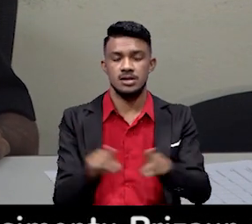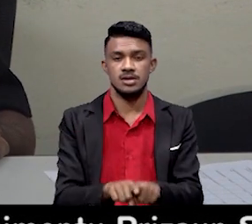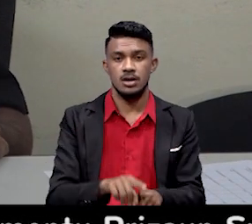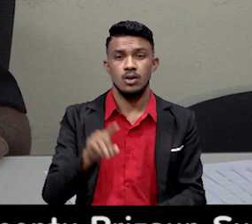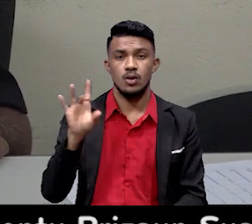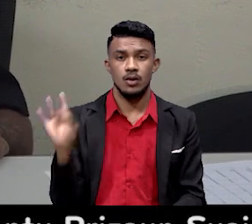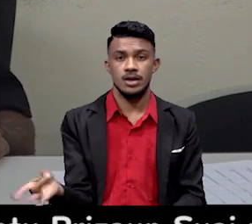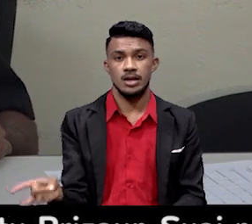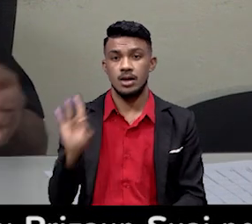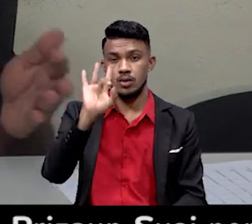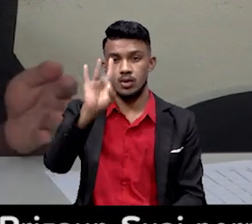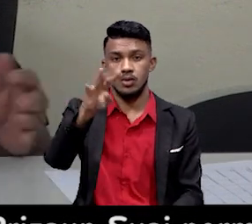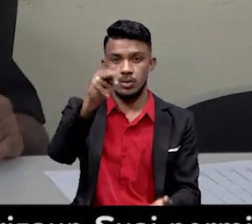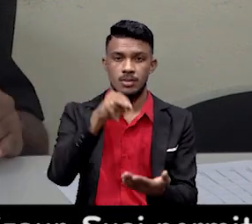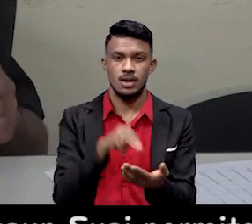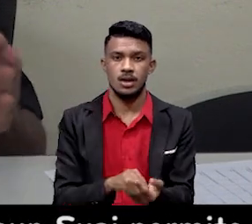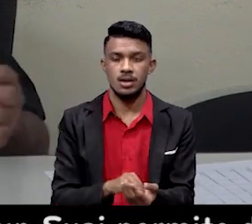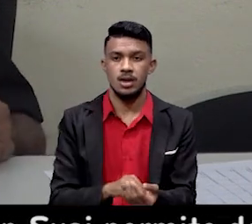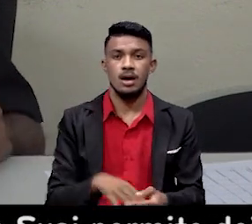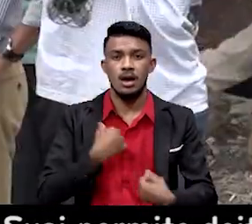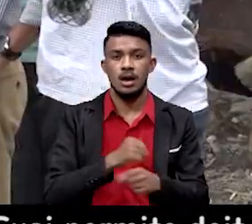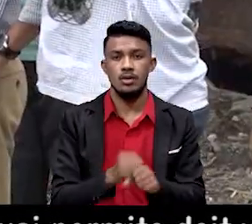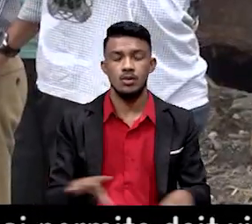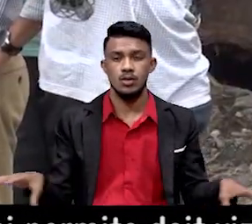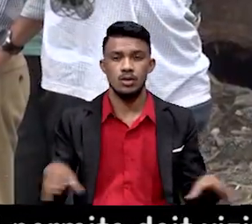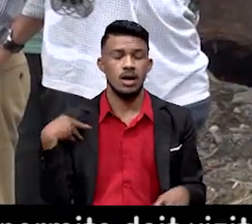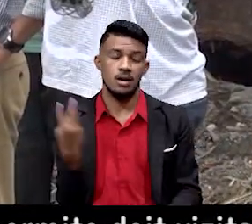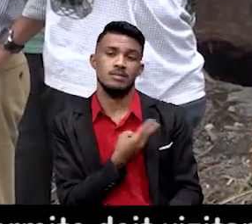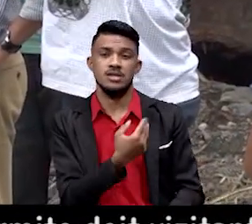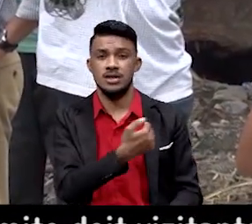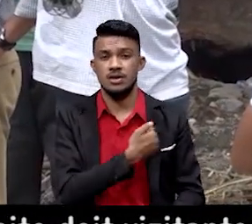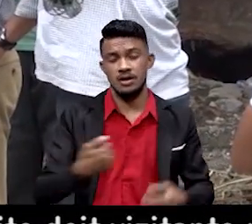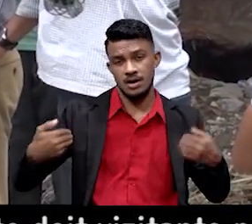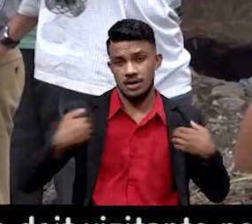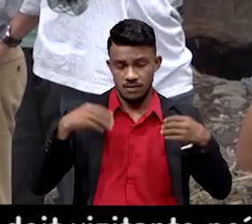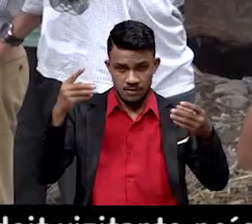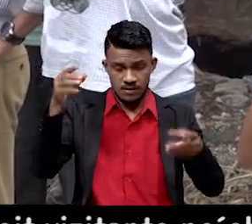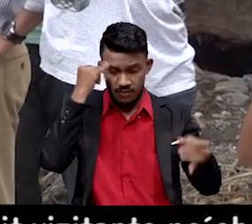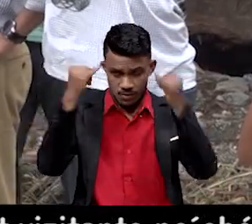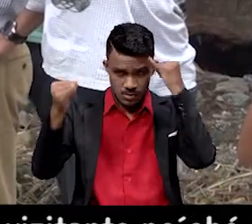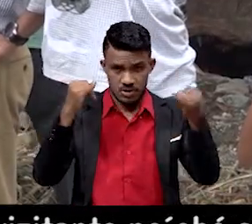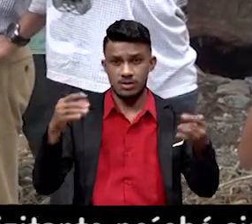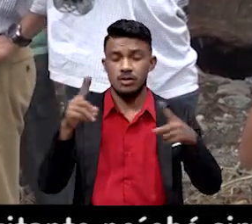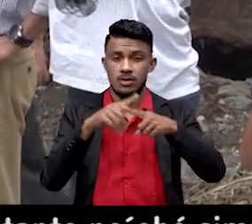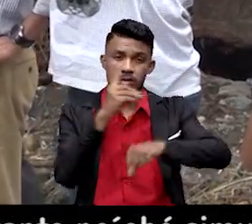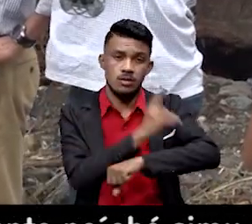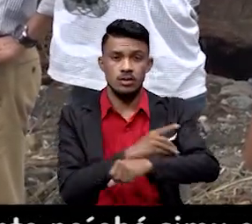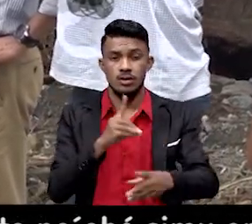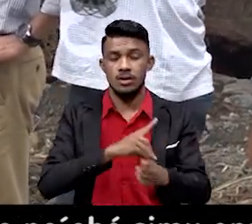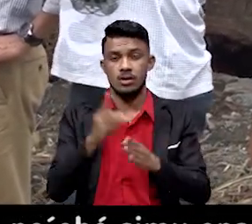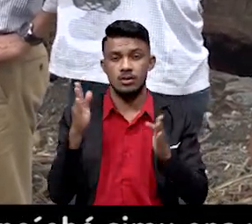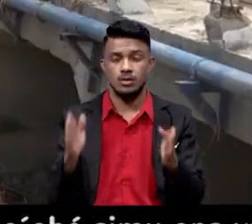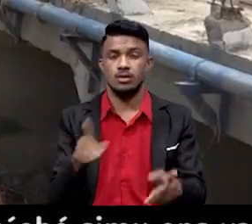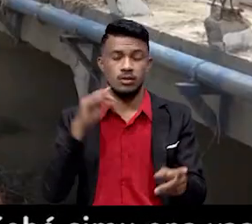88.000, mas bem, concurso de outro, a me dá o que informação, mas o diretor telefone baixou de cerca de 86.000.